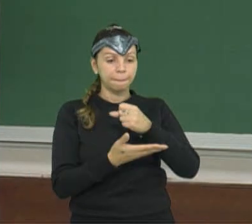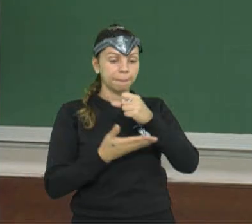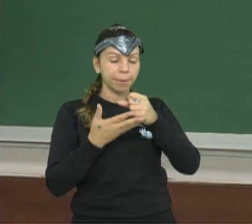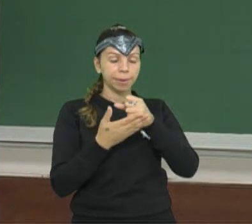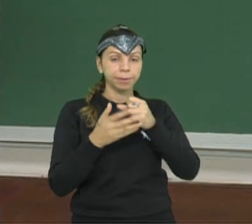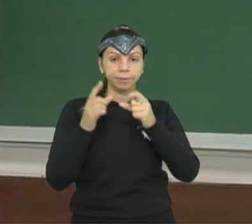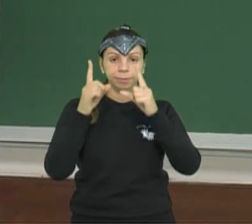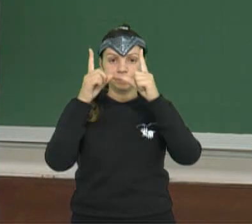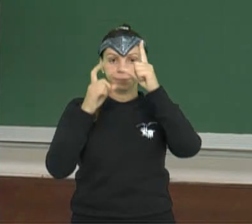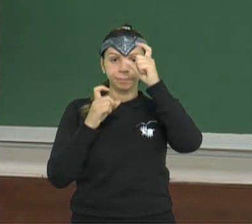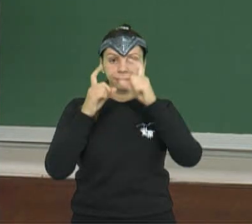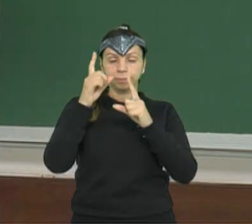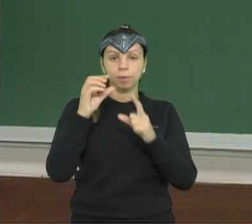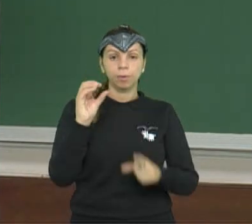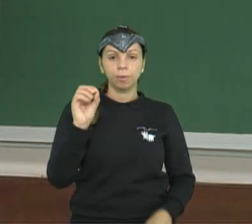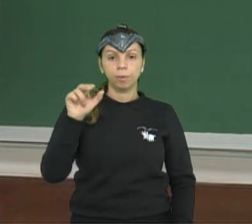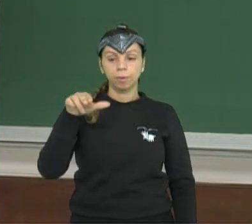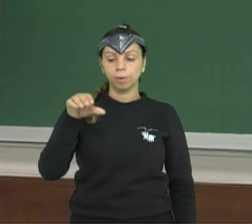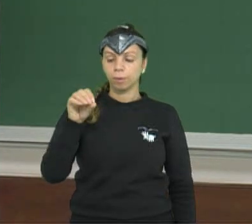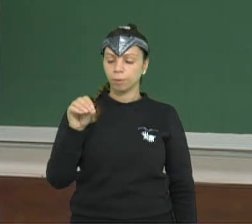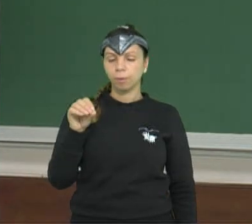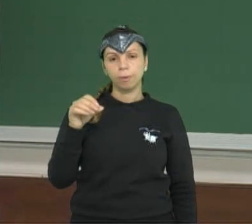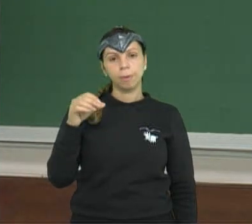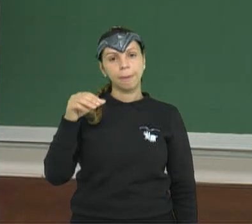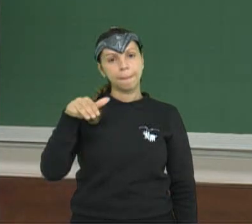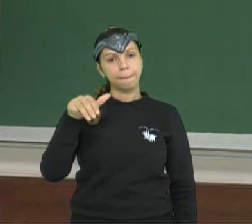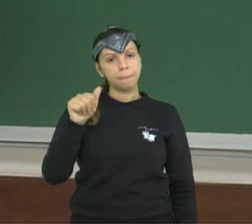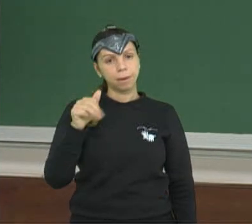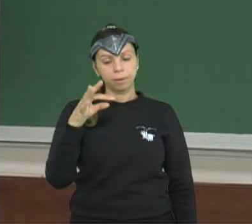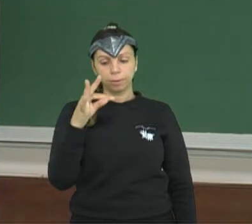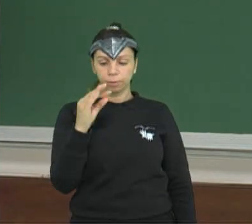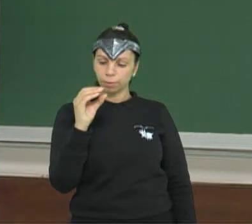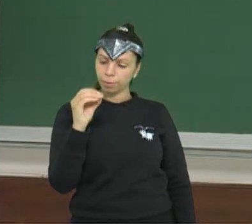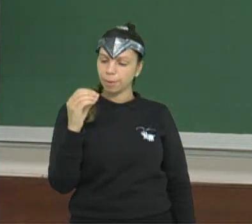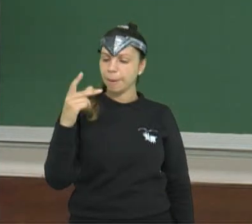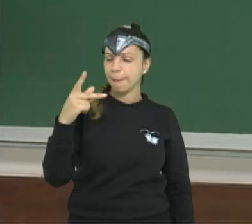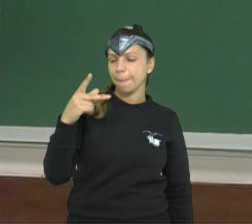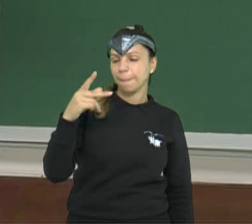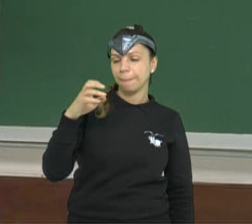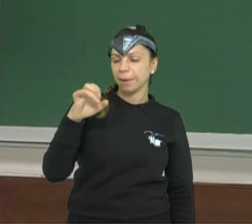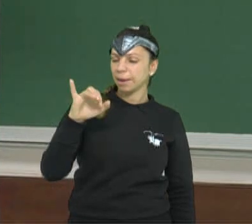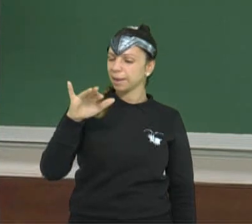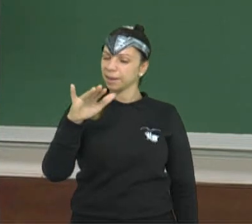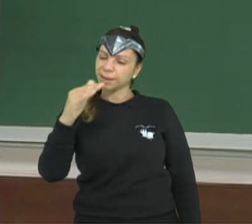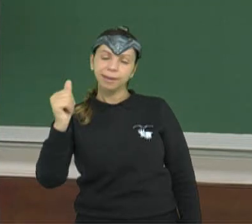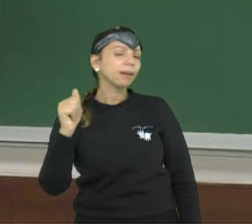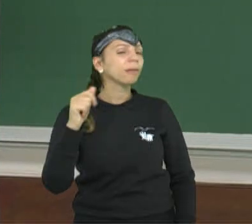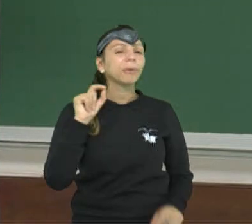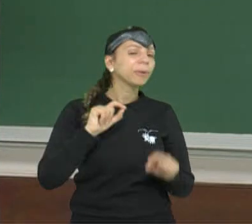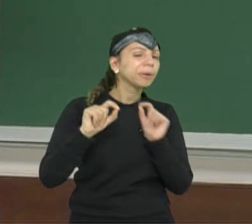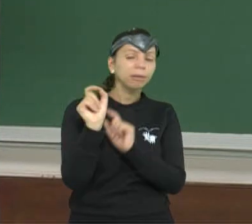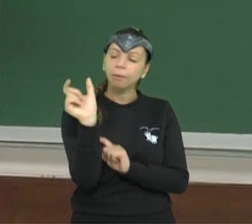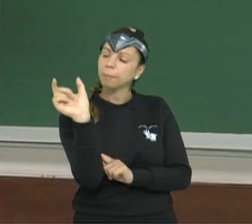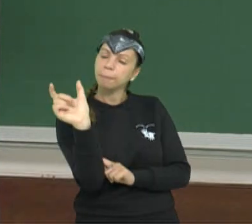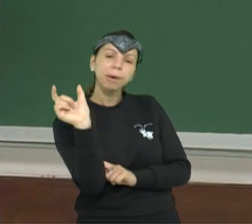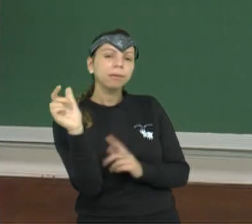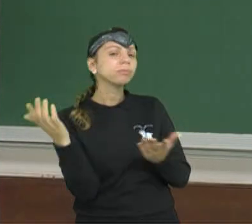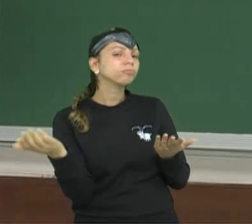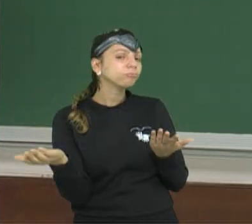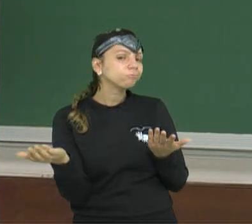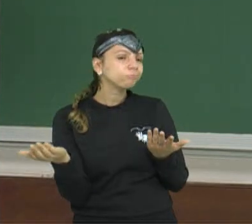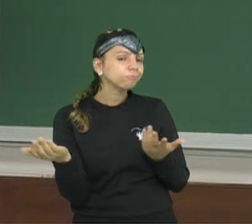expressões onomatopeicas. Teacher, que palavrão é esse? O que será que é uma